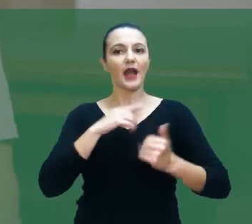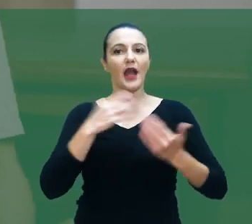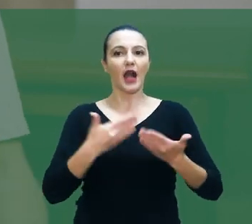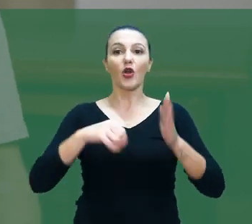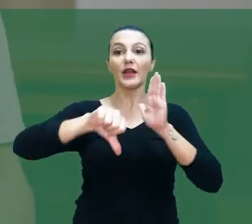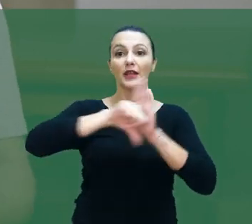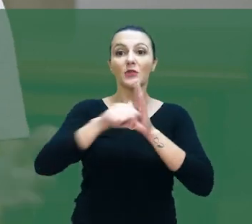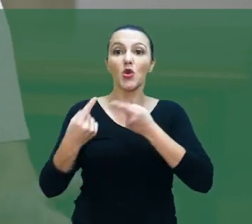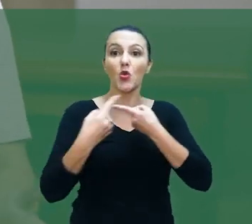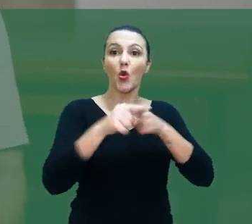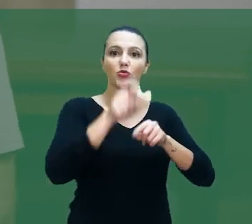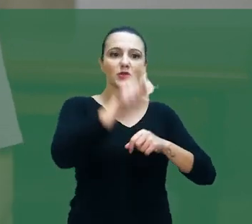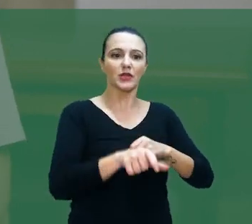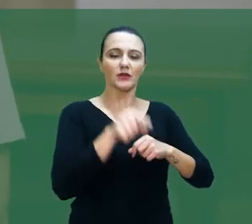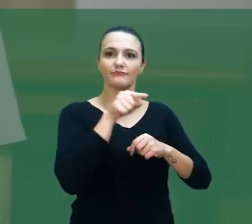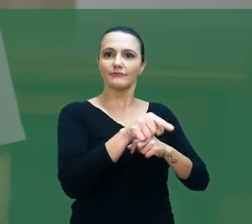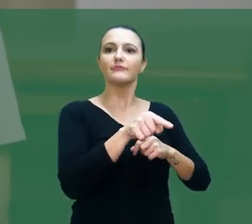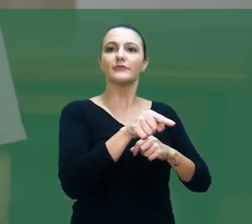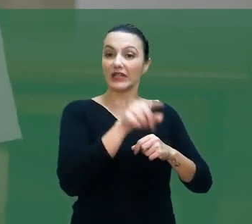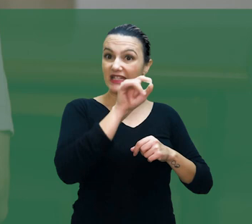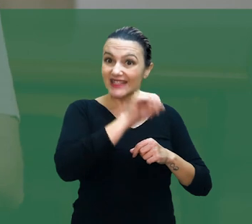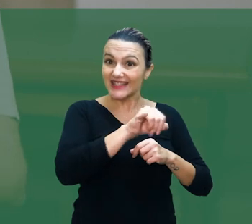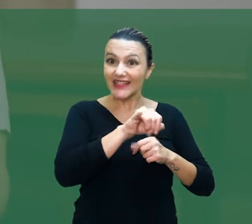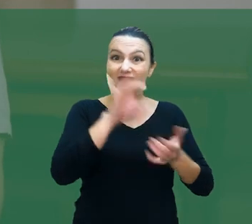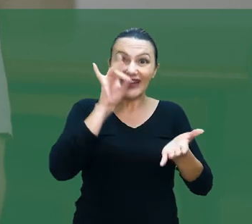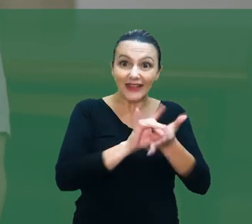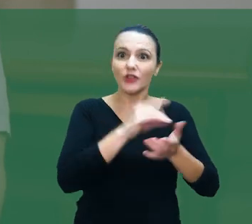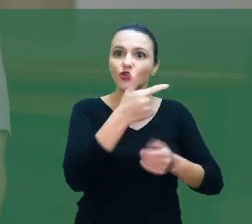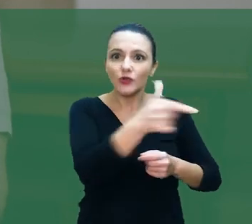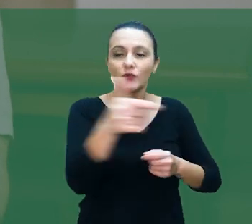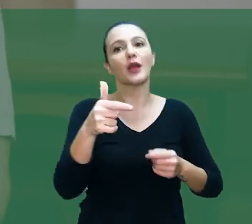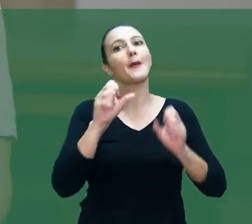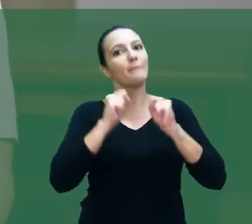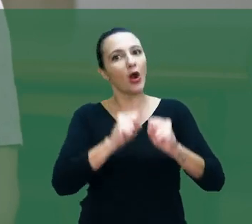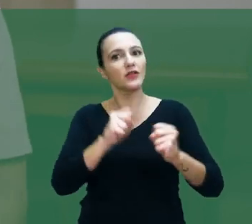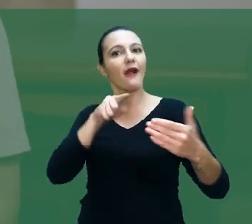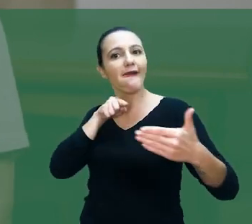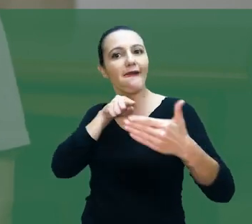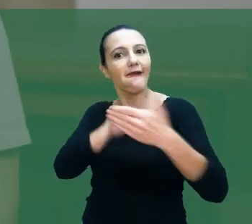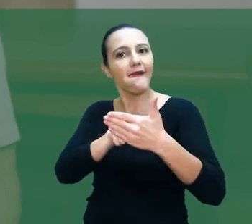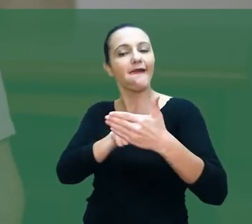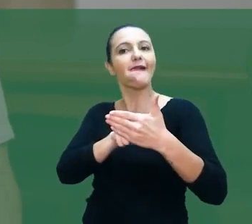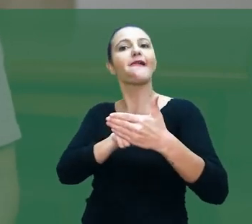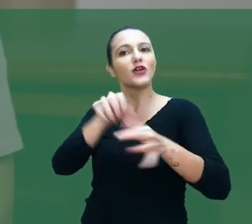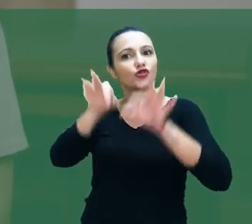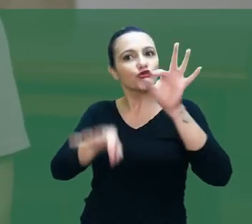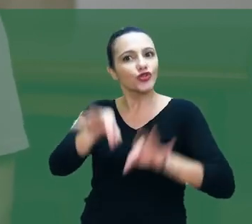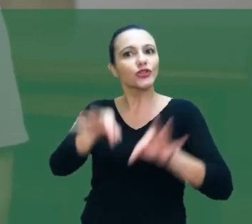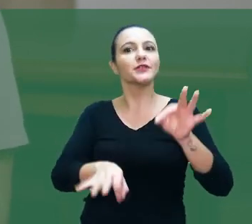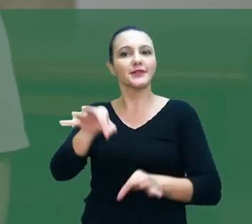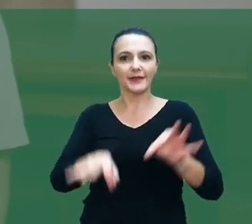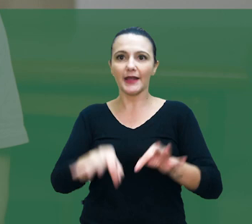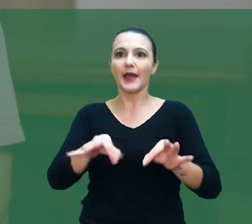exemplo, contra a honra de alguém que não seja verdadeiro, ele pode ser, né, denunciado ali na justiça e a pessoa pode